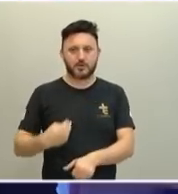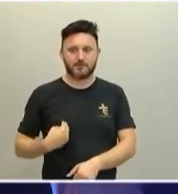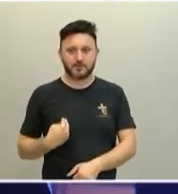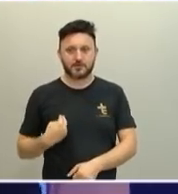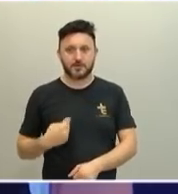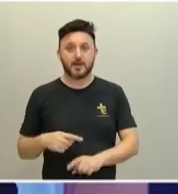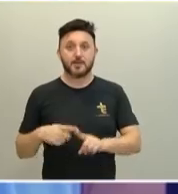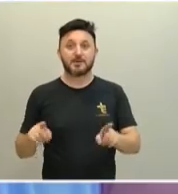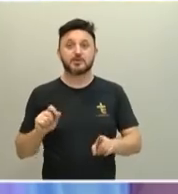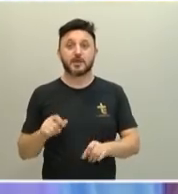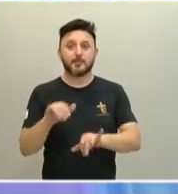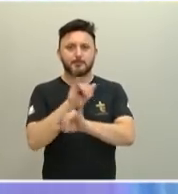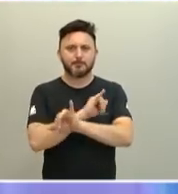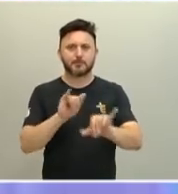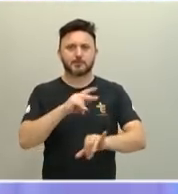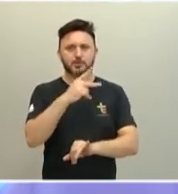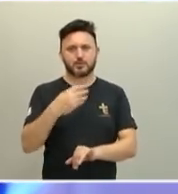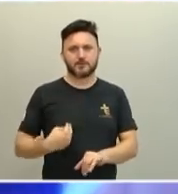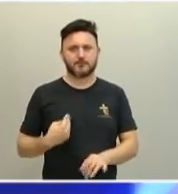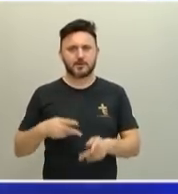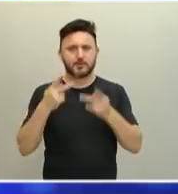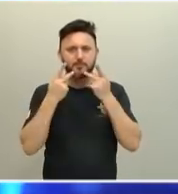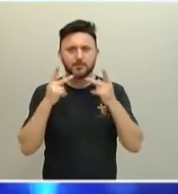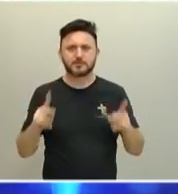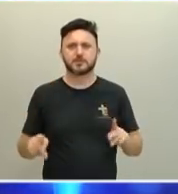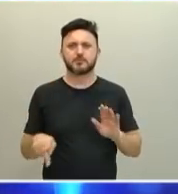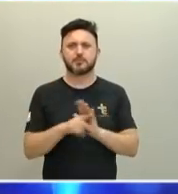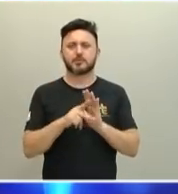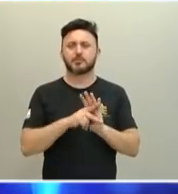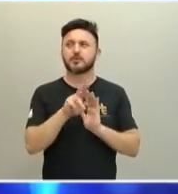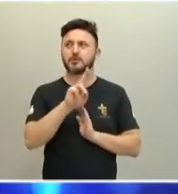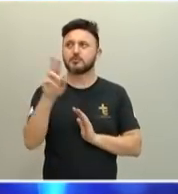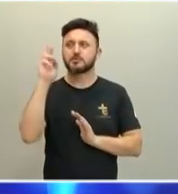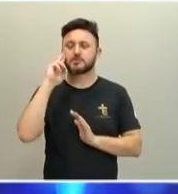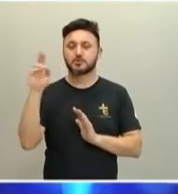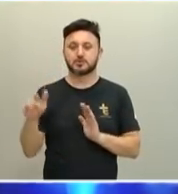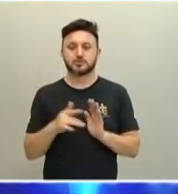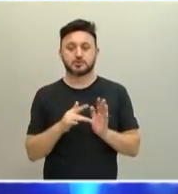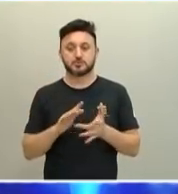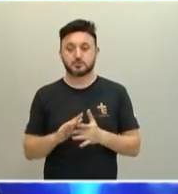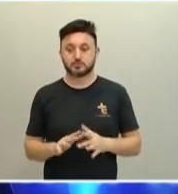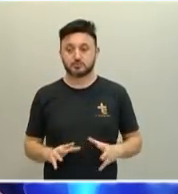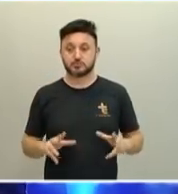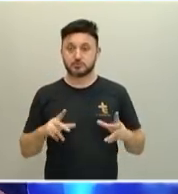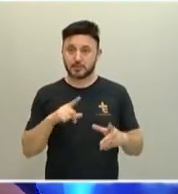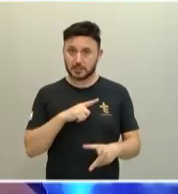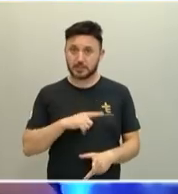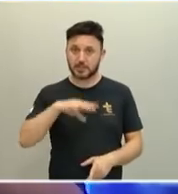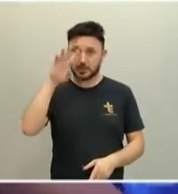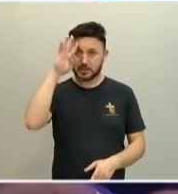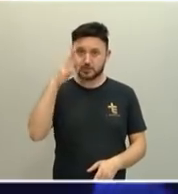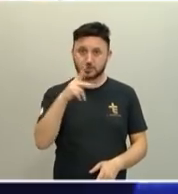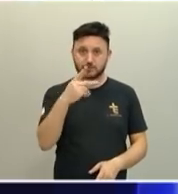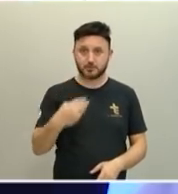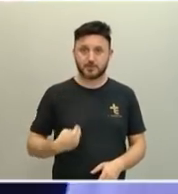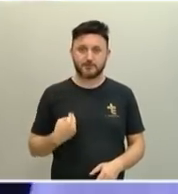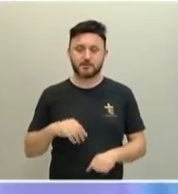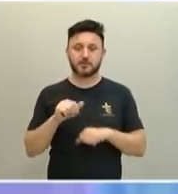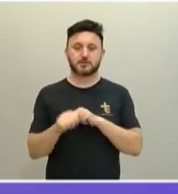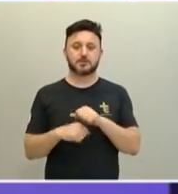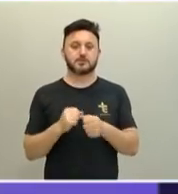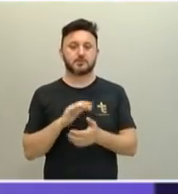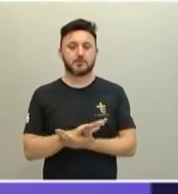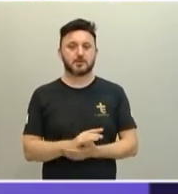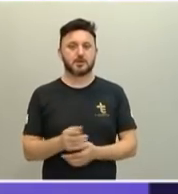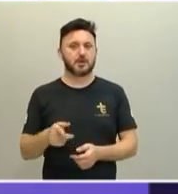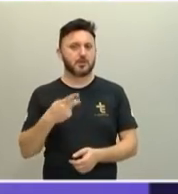vida. E eu estou profetizando em nome do Senhor Jesus, que tem como a sua vida ser transformada, tem